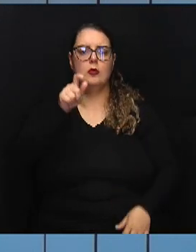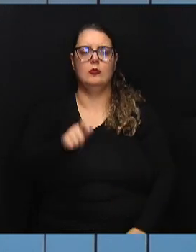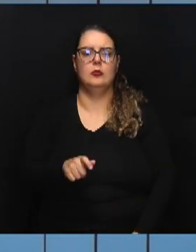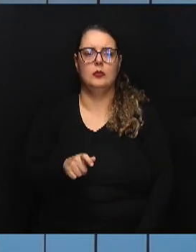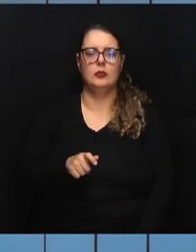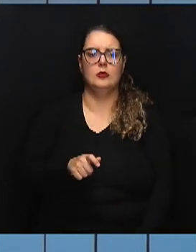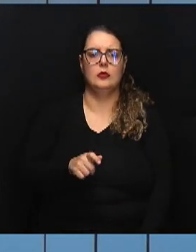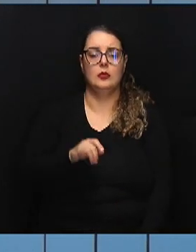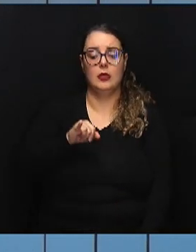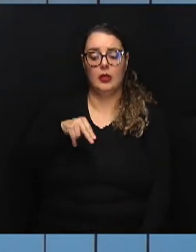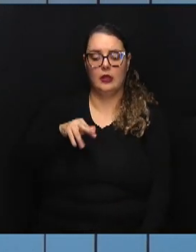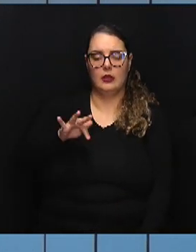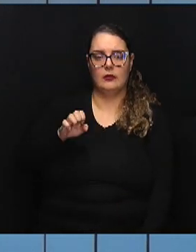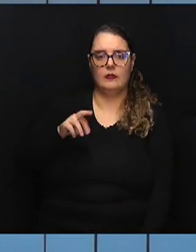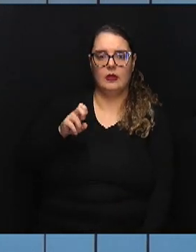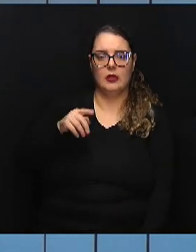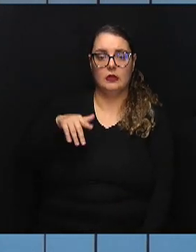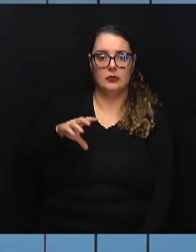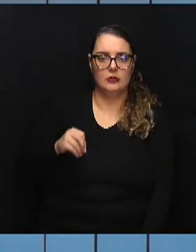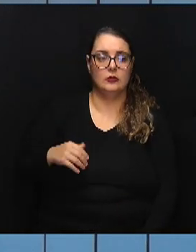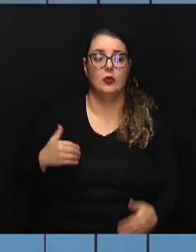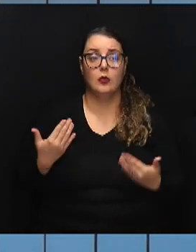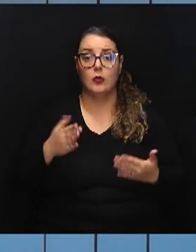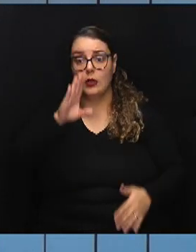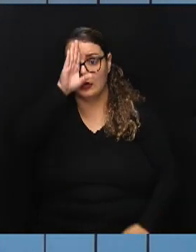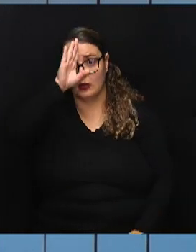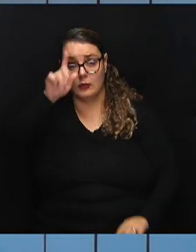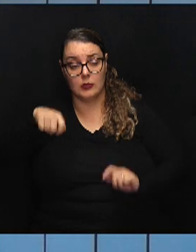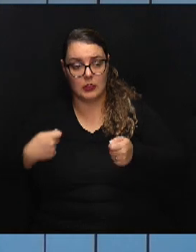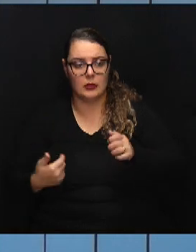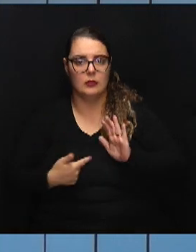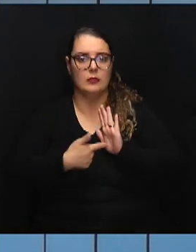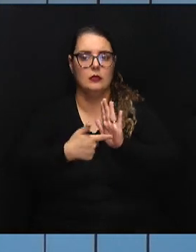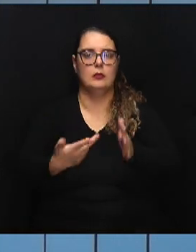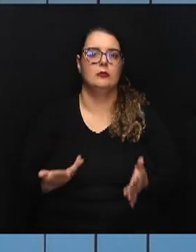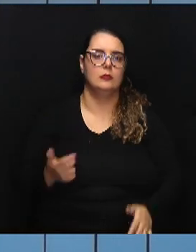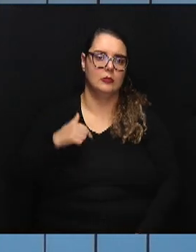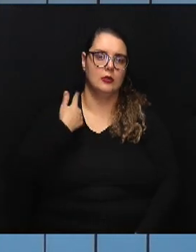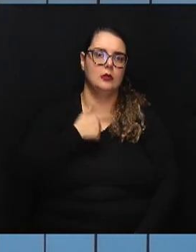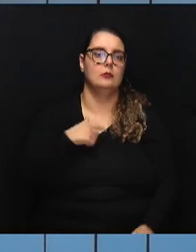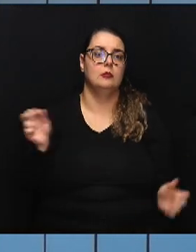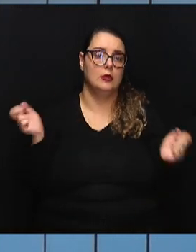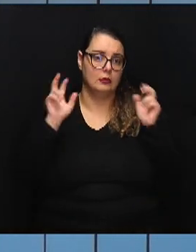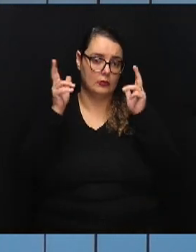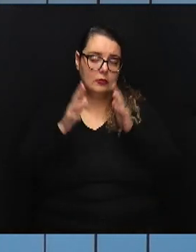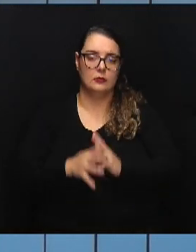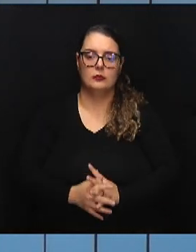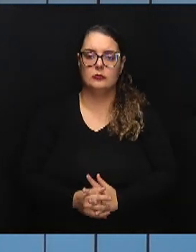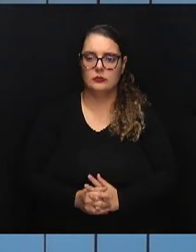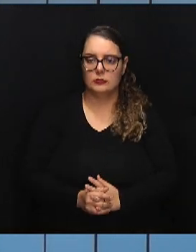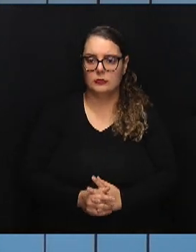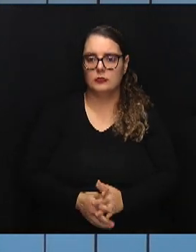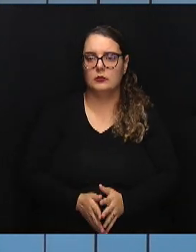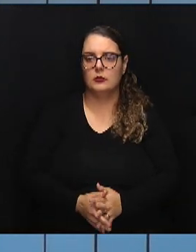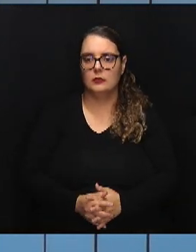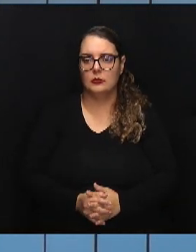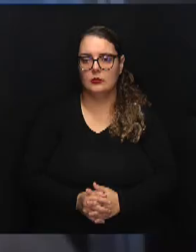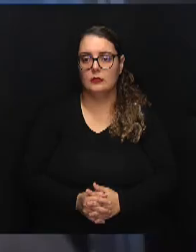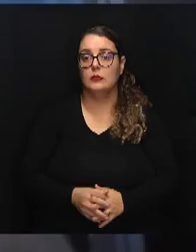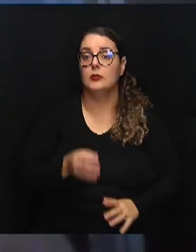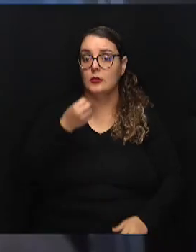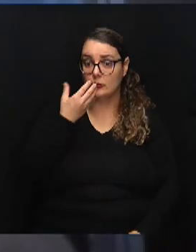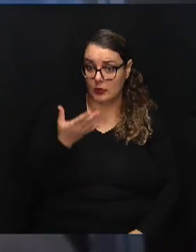está infartando? Qual é o principal sinal que ela vai apresentar para a gente ficar alerta, né? Muito bem,